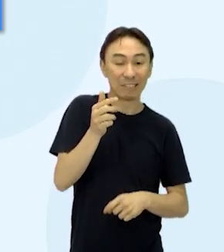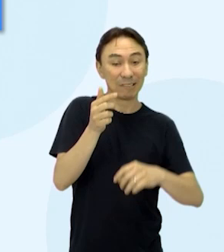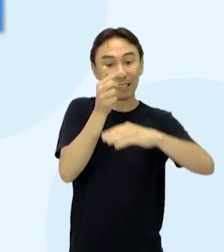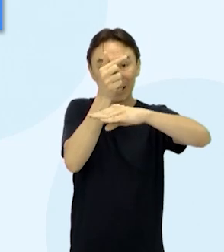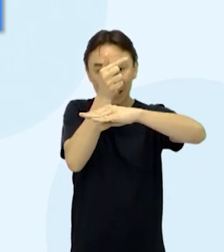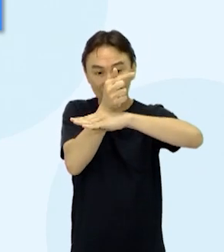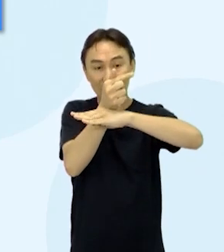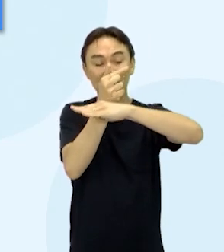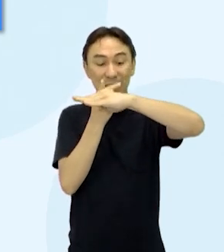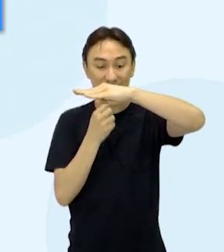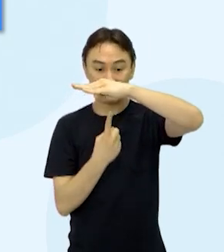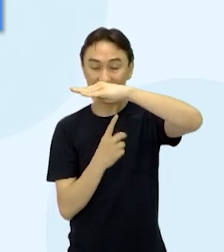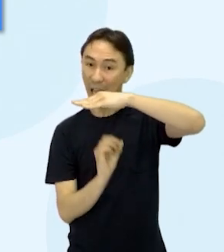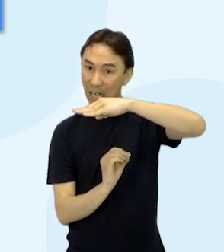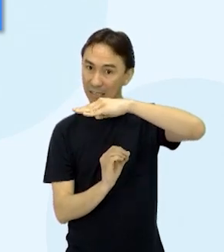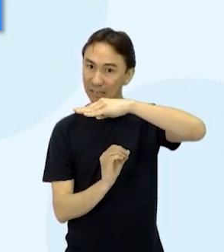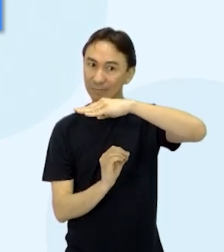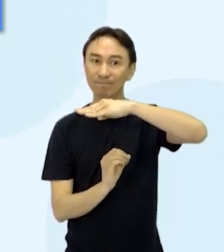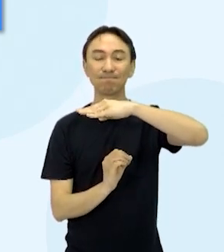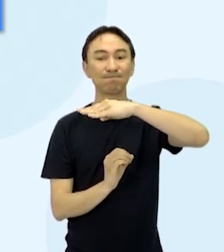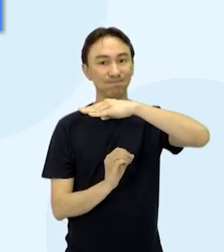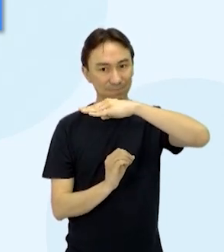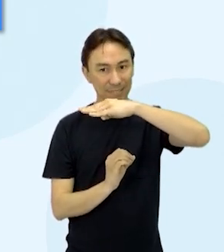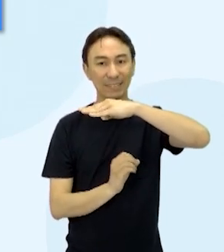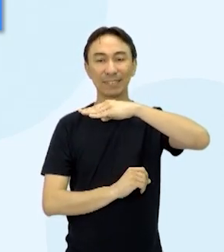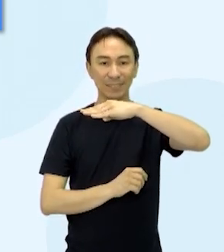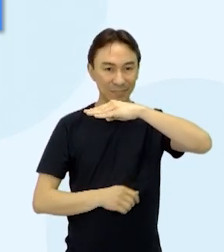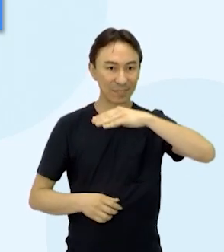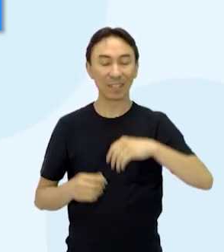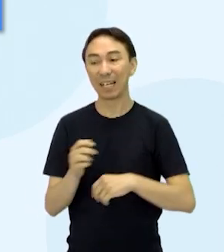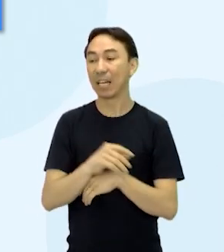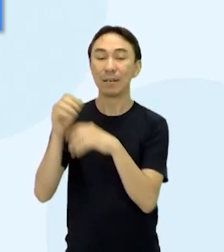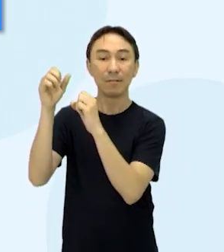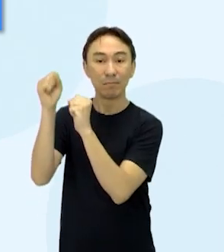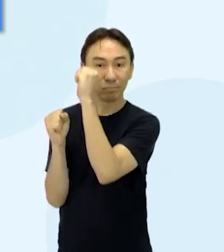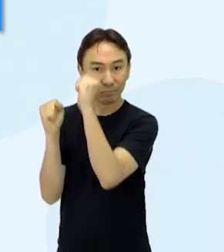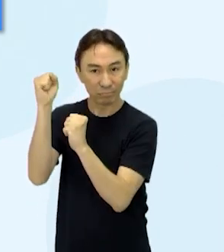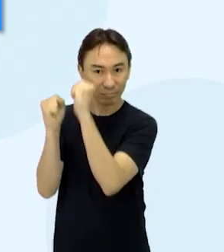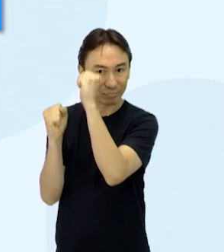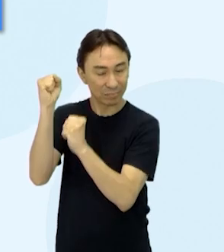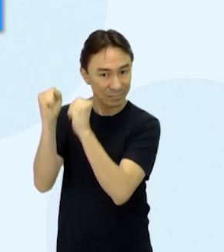mundo. Nossa. E o setor industrial consome cerca de